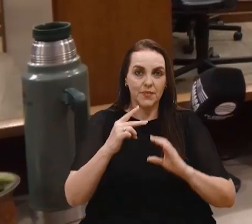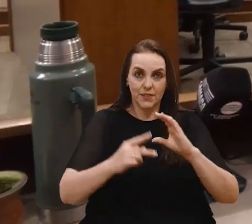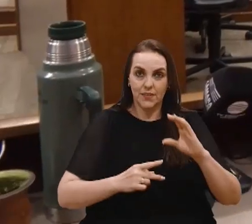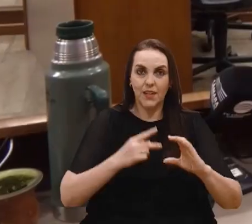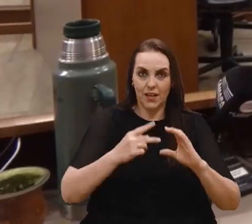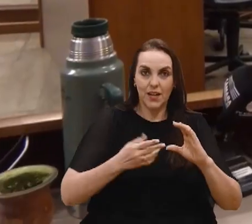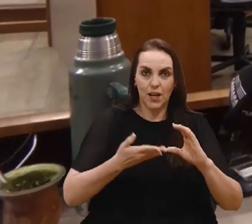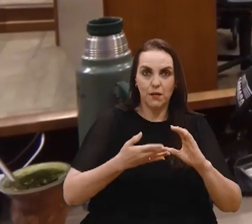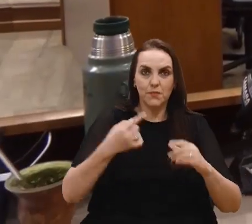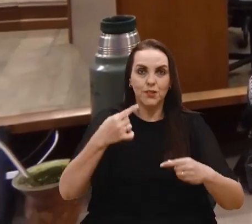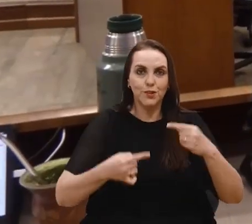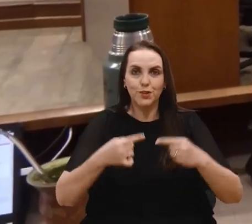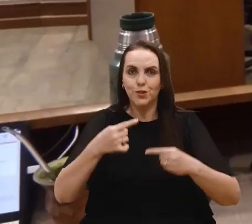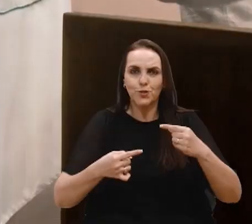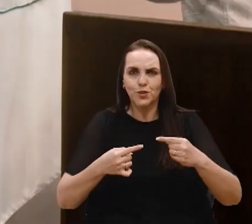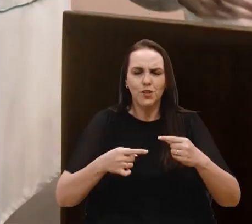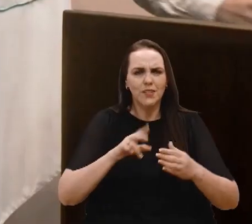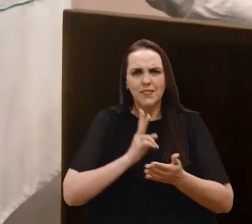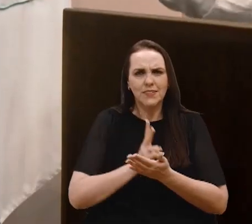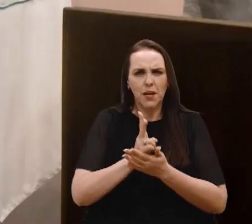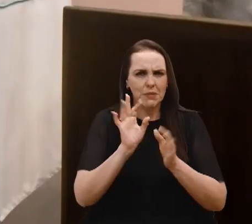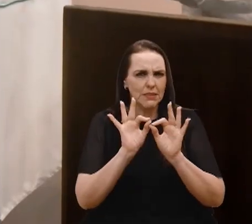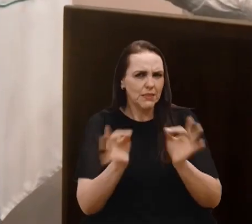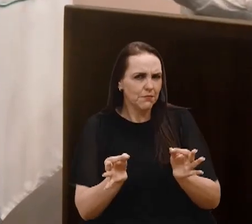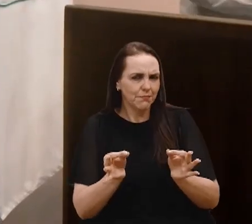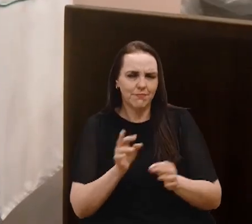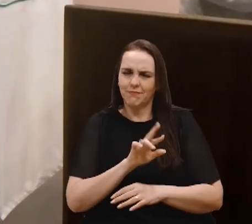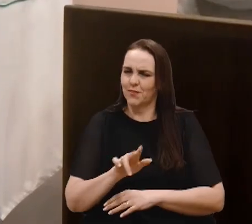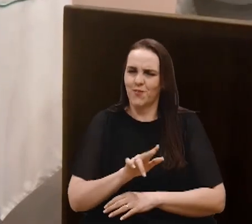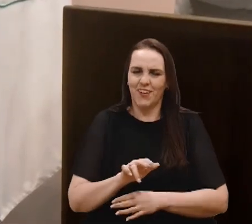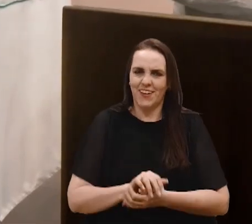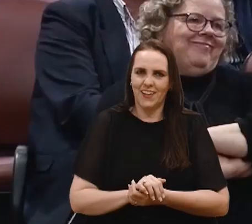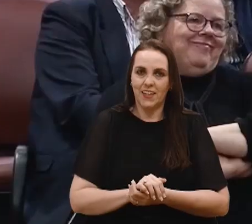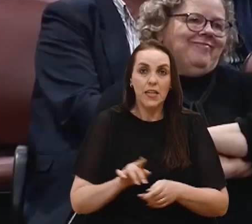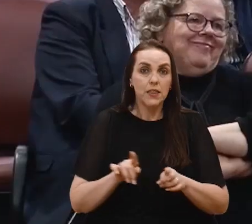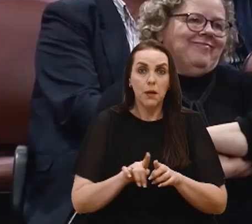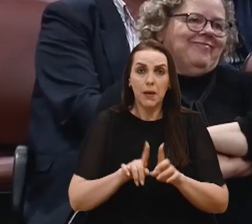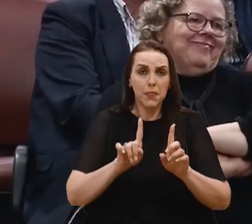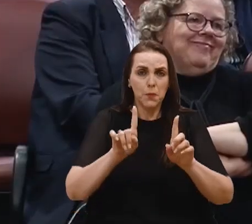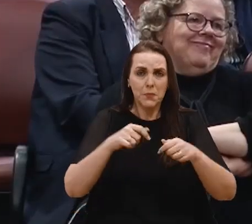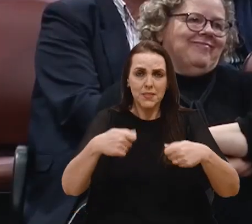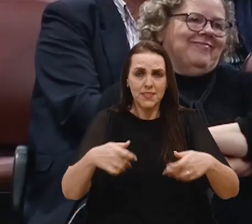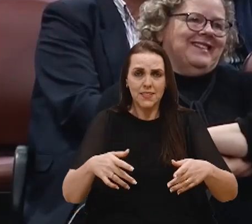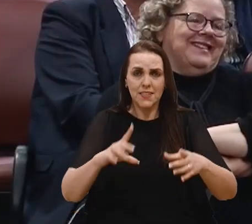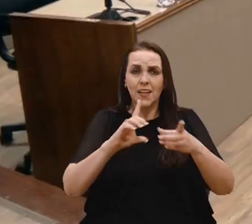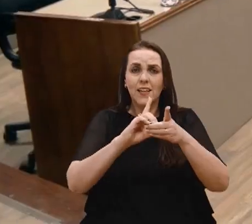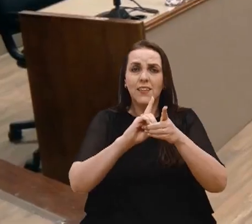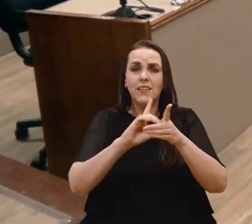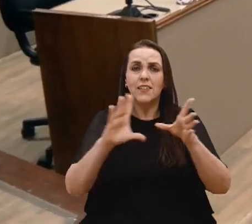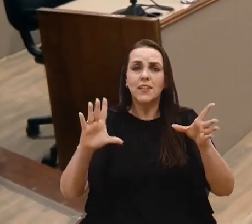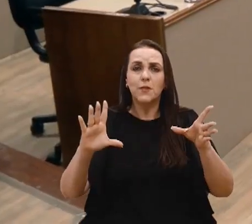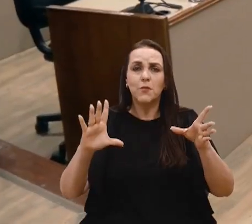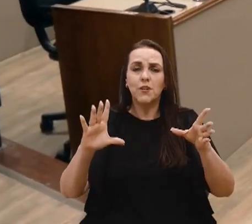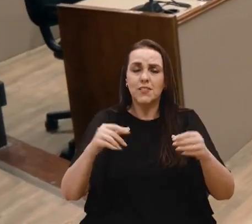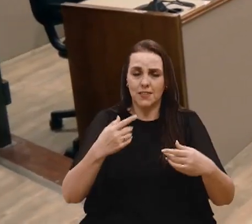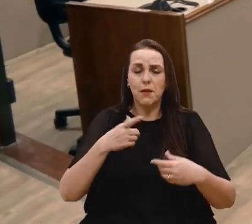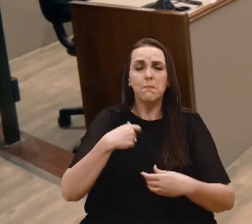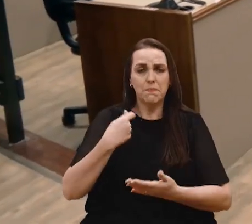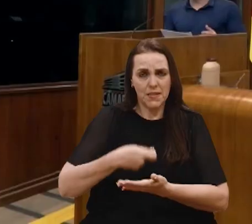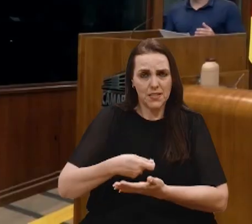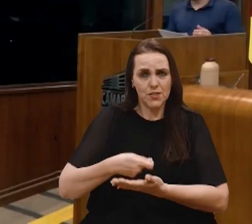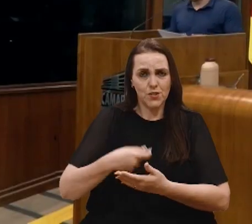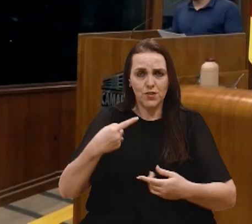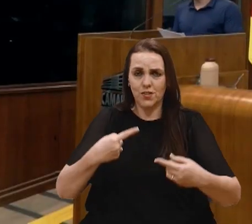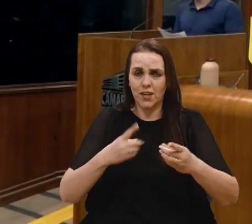Na Câmara, as discussões nem sempre são simples e nem devem ser. A democracia exige